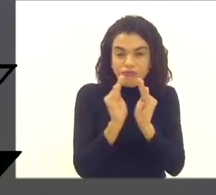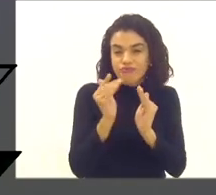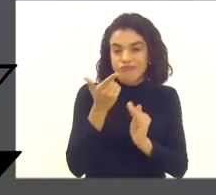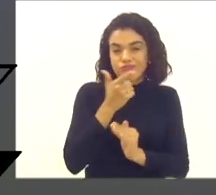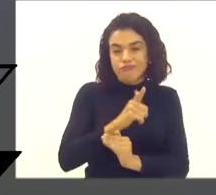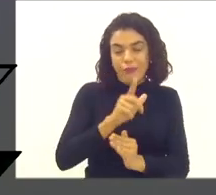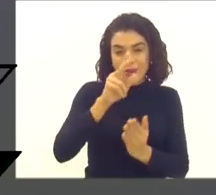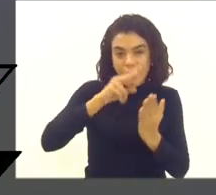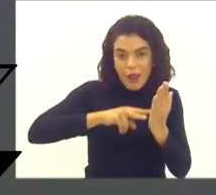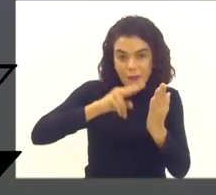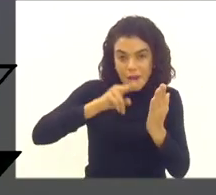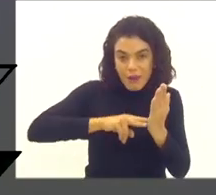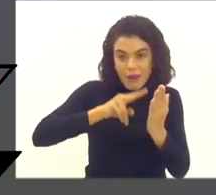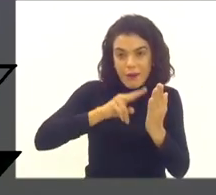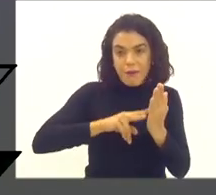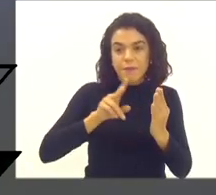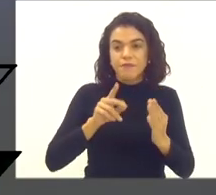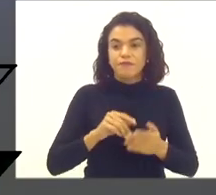ler mas